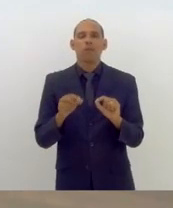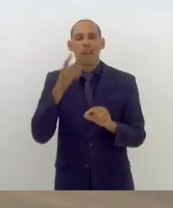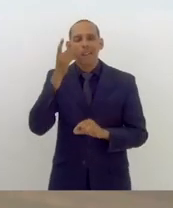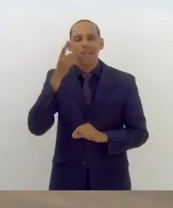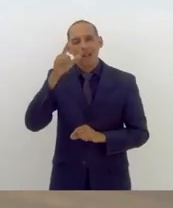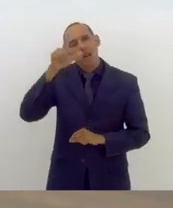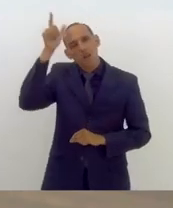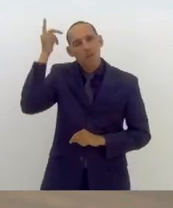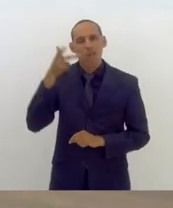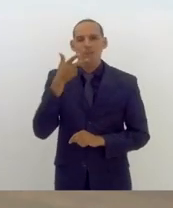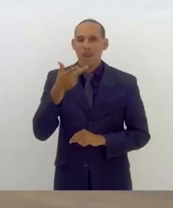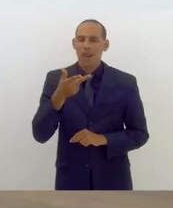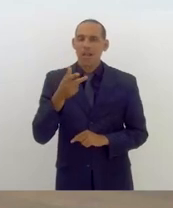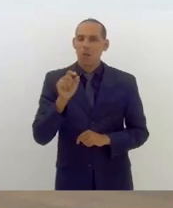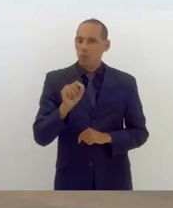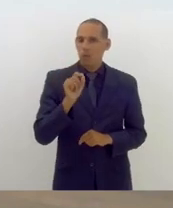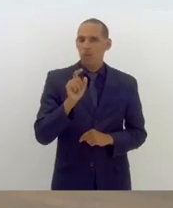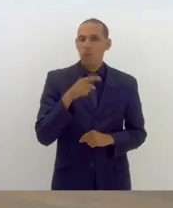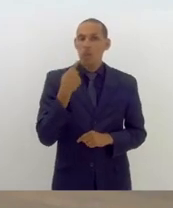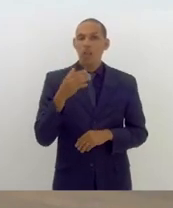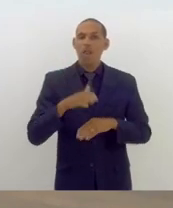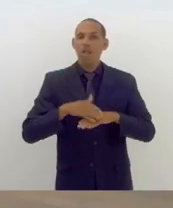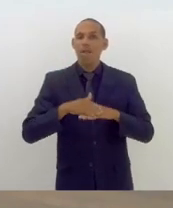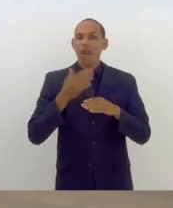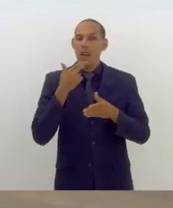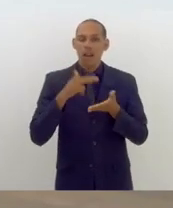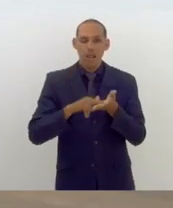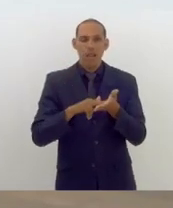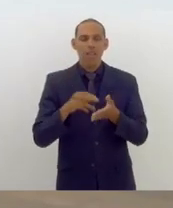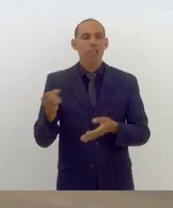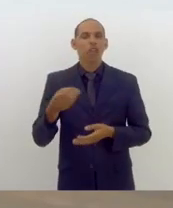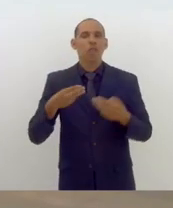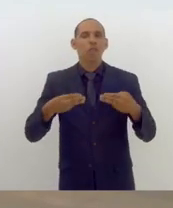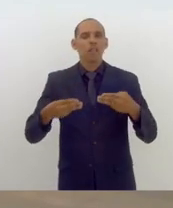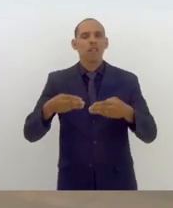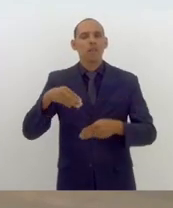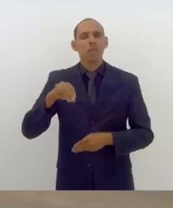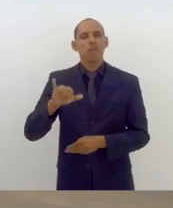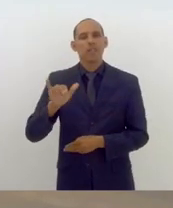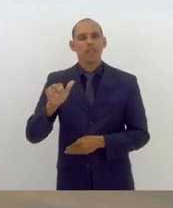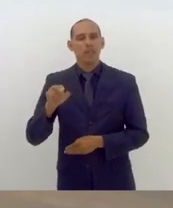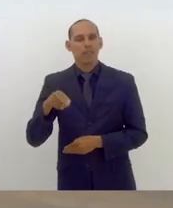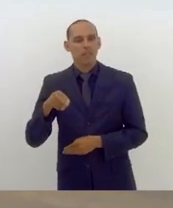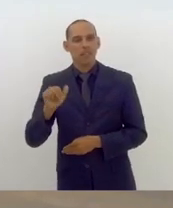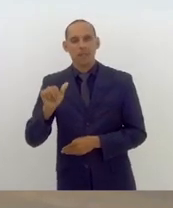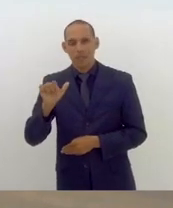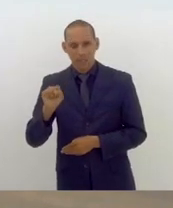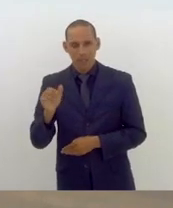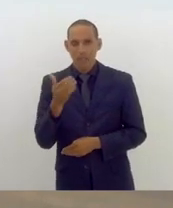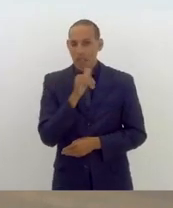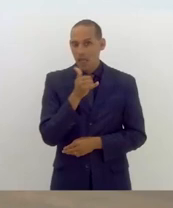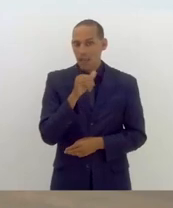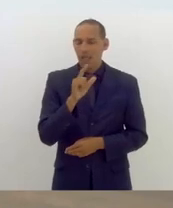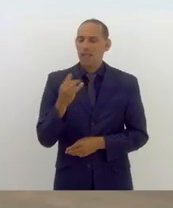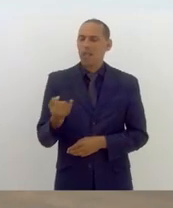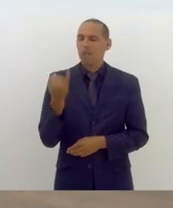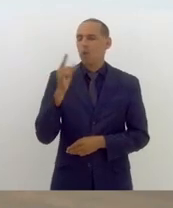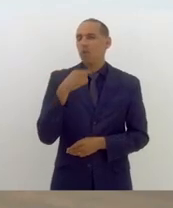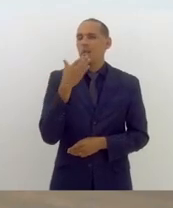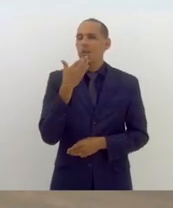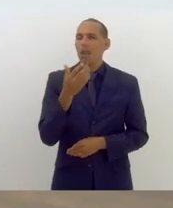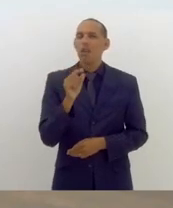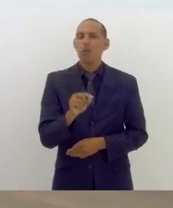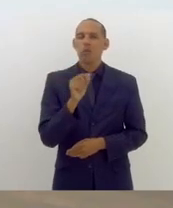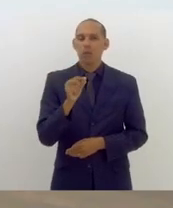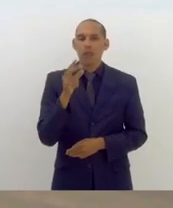Luiz Paulo sugeriu deputada de fazer uma carta ao novo Ministro de Minas e energias que é importante a gente fazer isso solicitando que